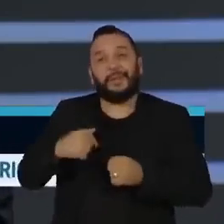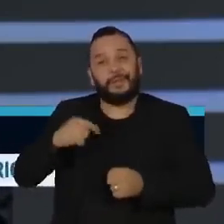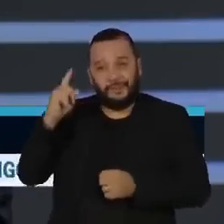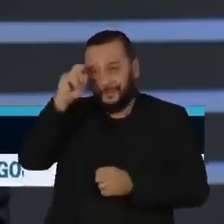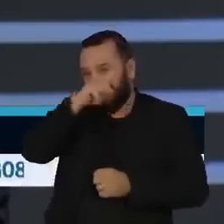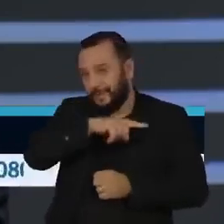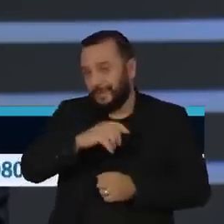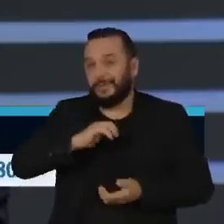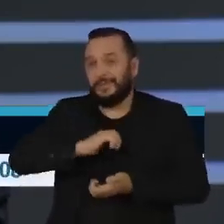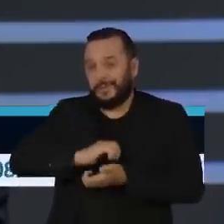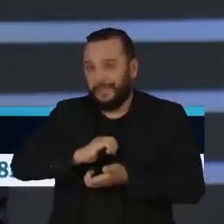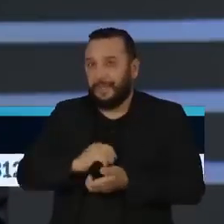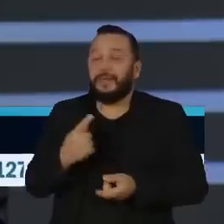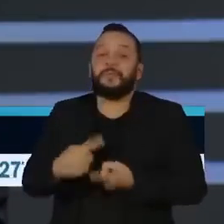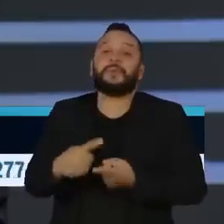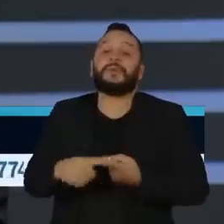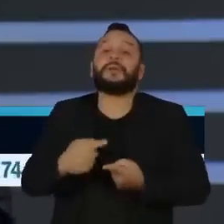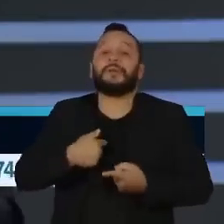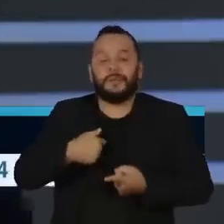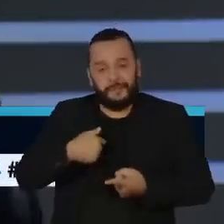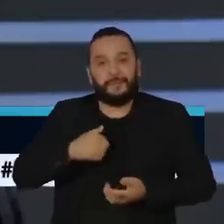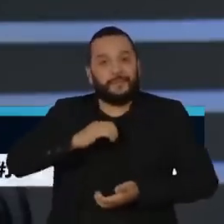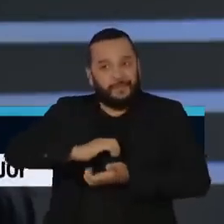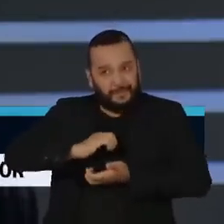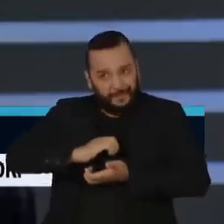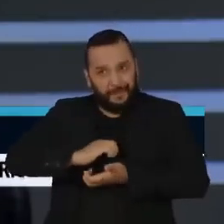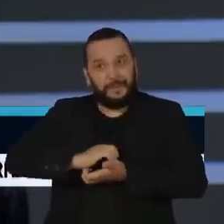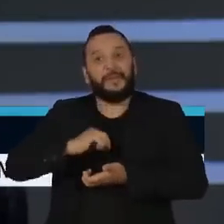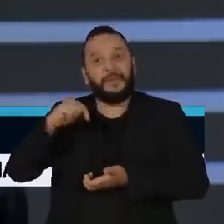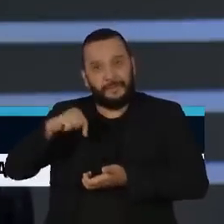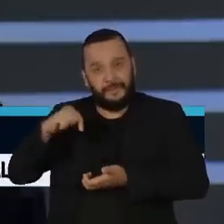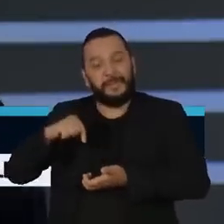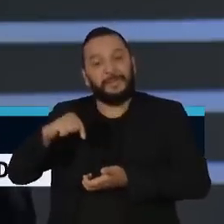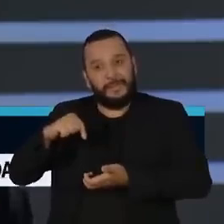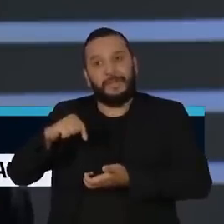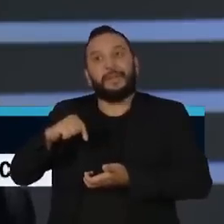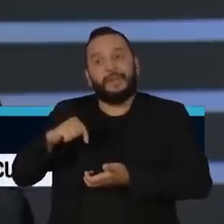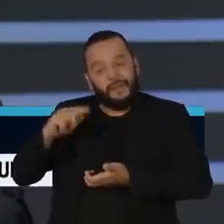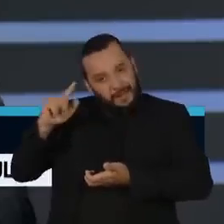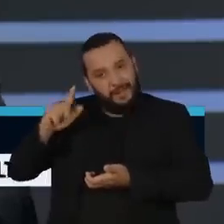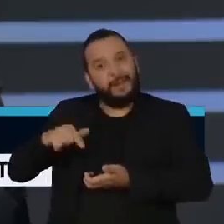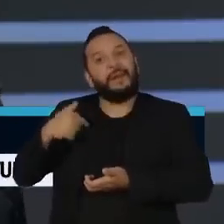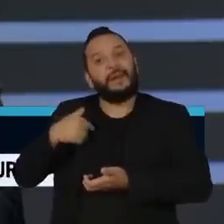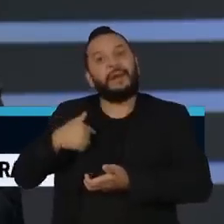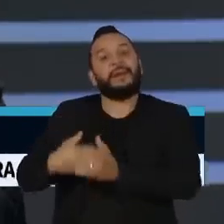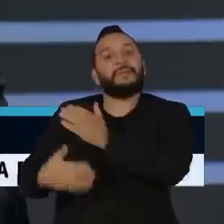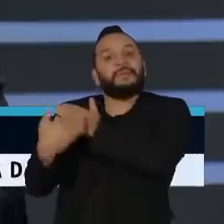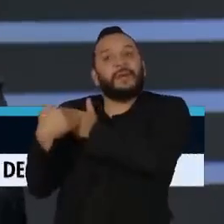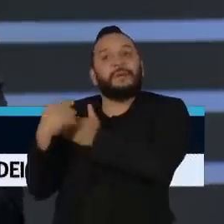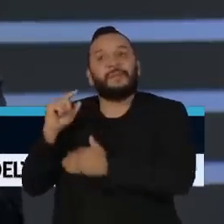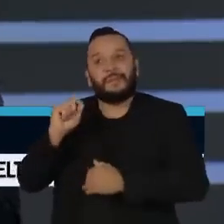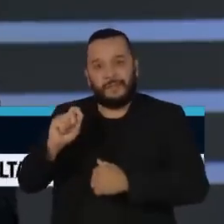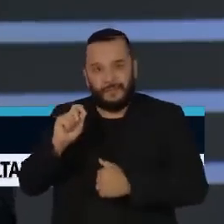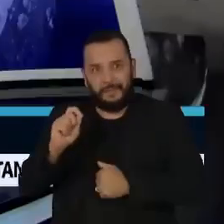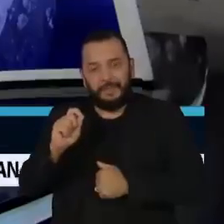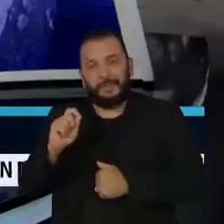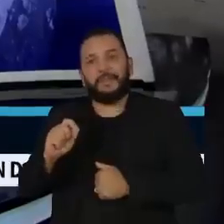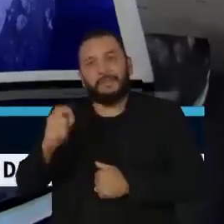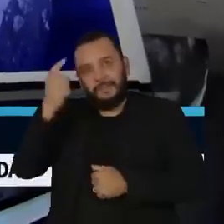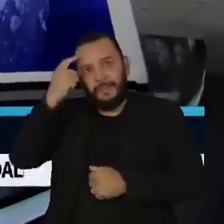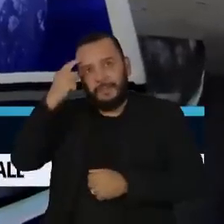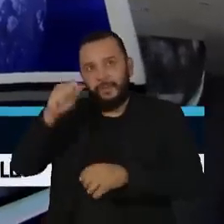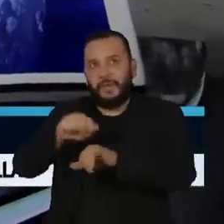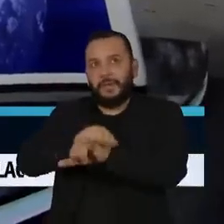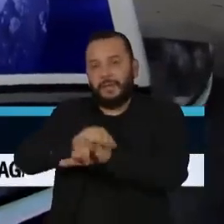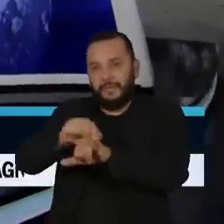vamos lembrar que o Supremo Tribunal Federal foi o ministro foi a Instância que considerou que a lava